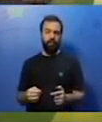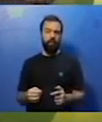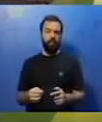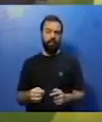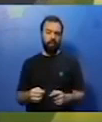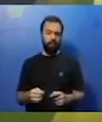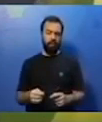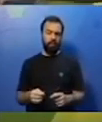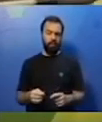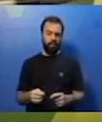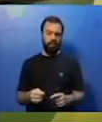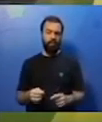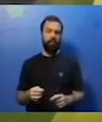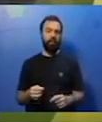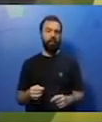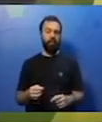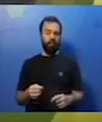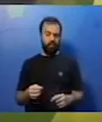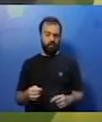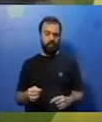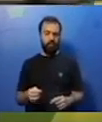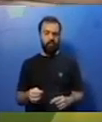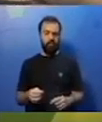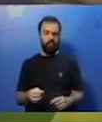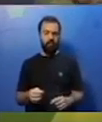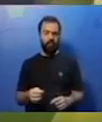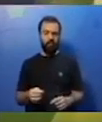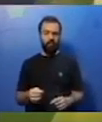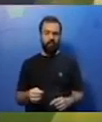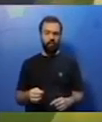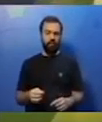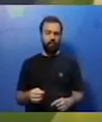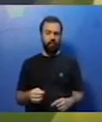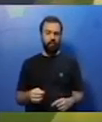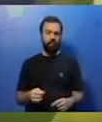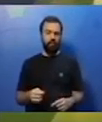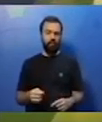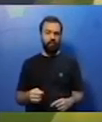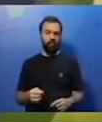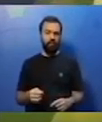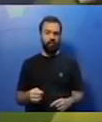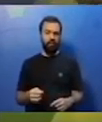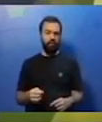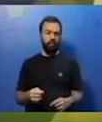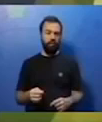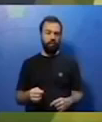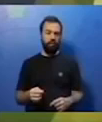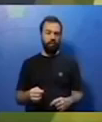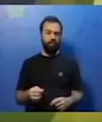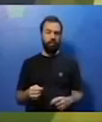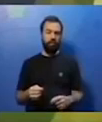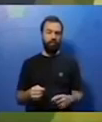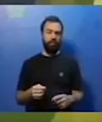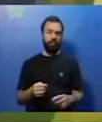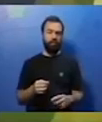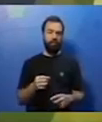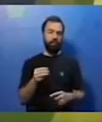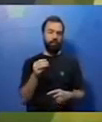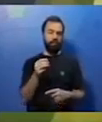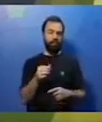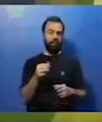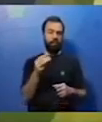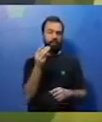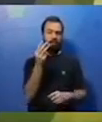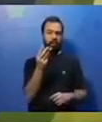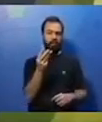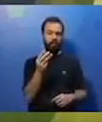3 vezes 72, 216, que é o numerador. No lugar do 3, vou